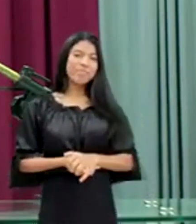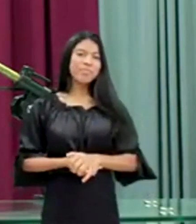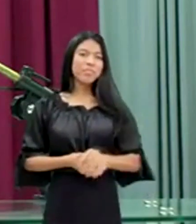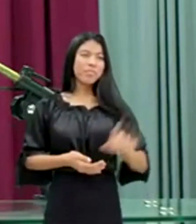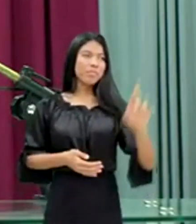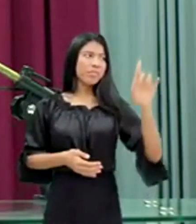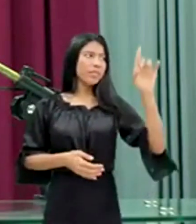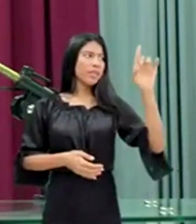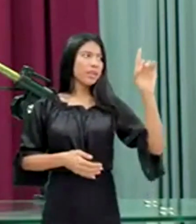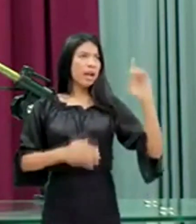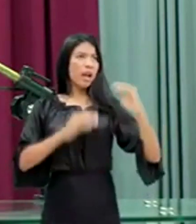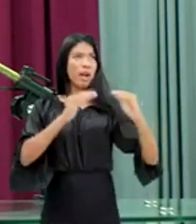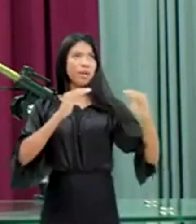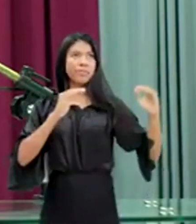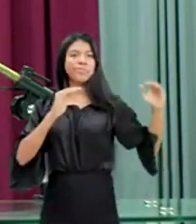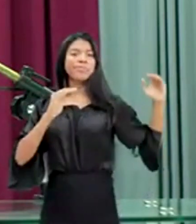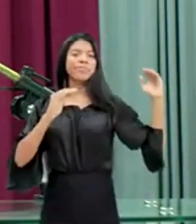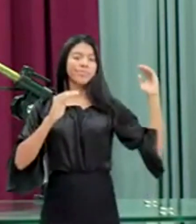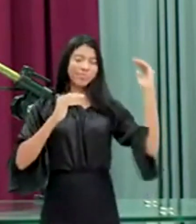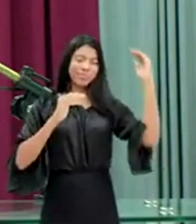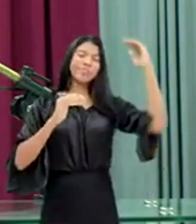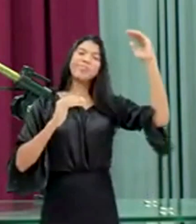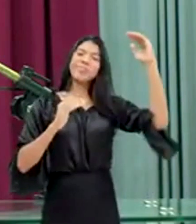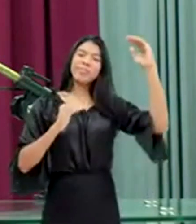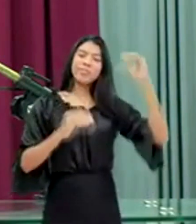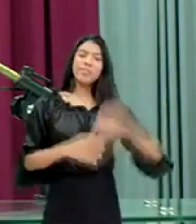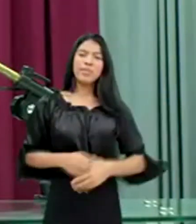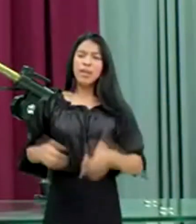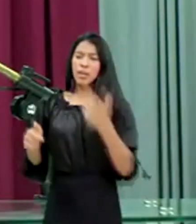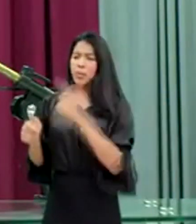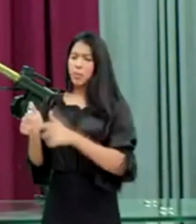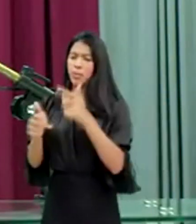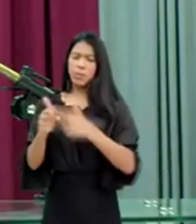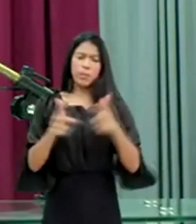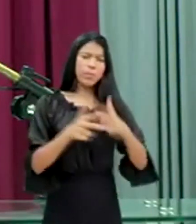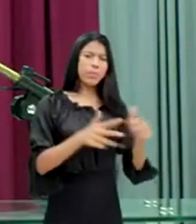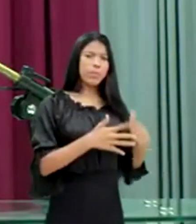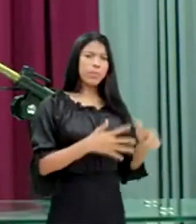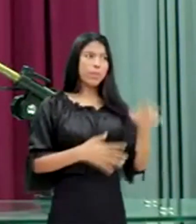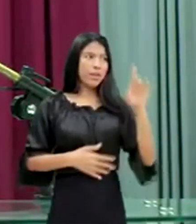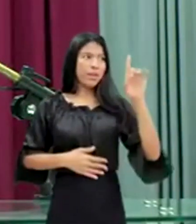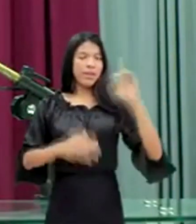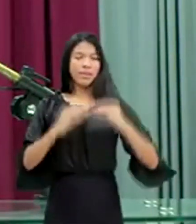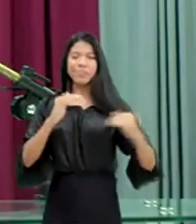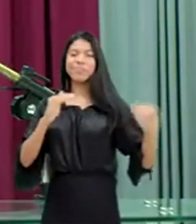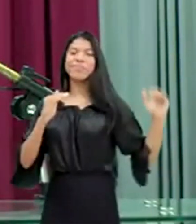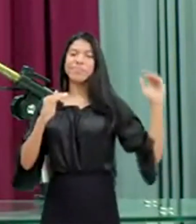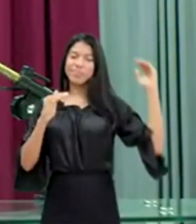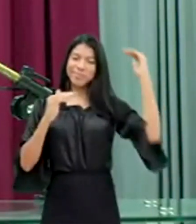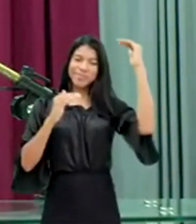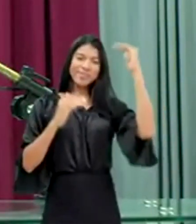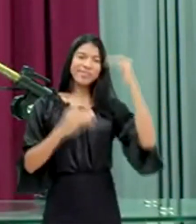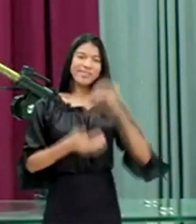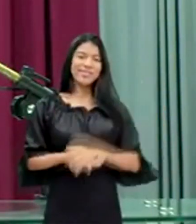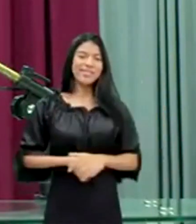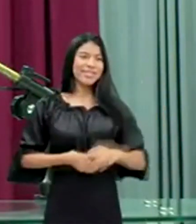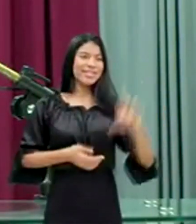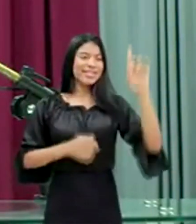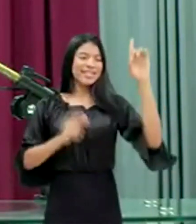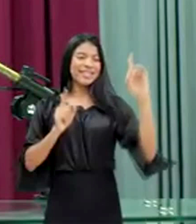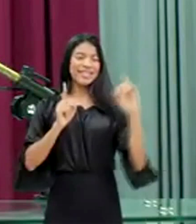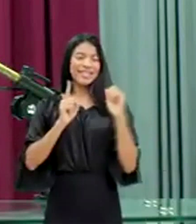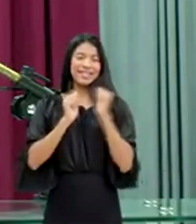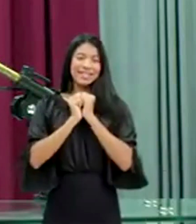da pandemia, Deus está acima de qualquer mal, Deus está acima de qualquer problema, e o nosso Deus é